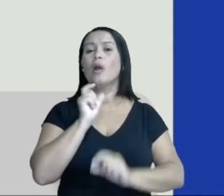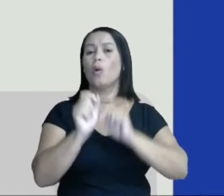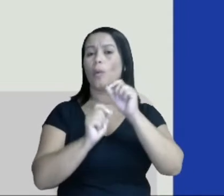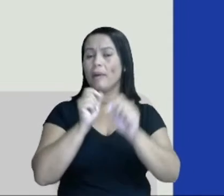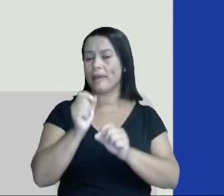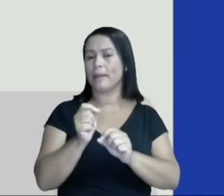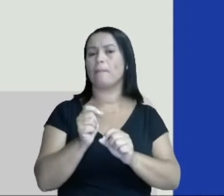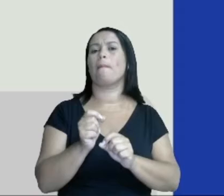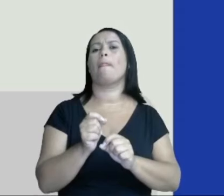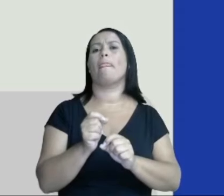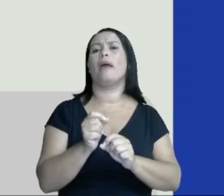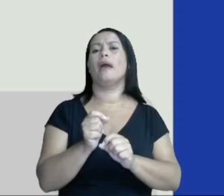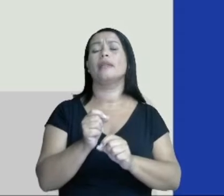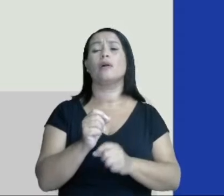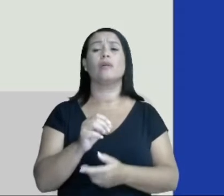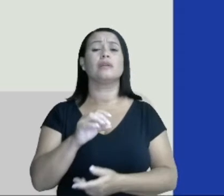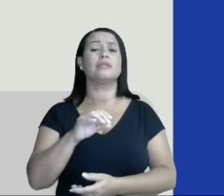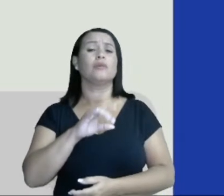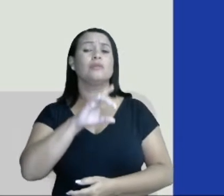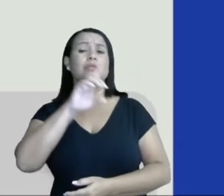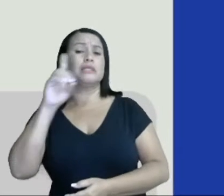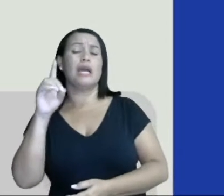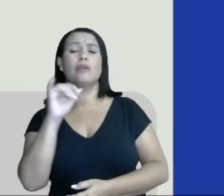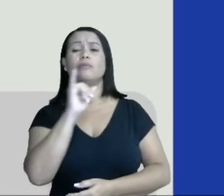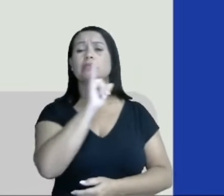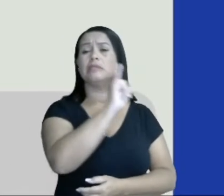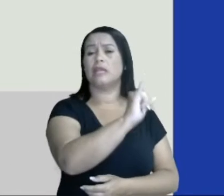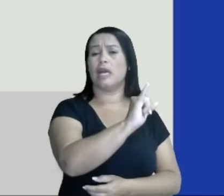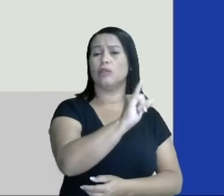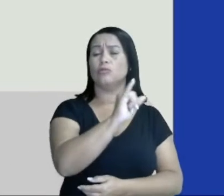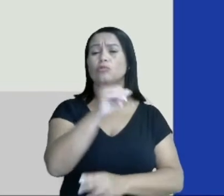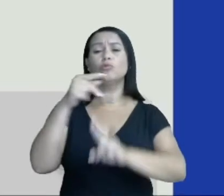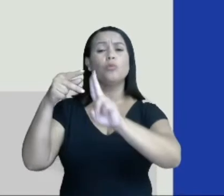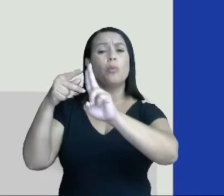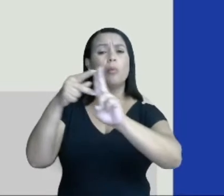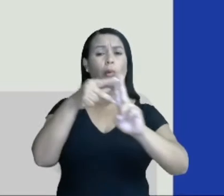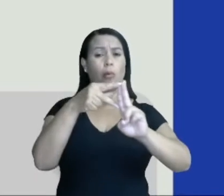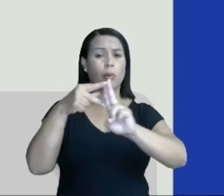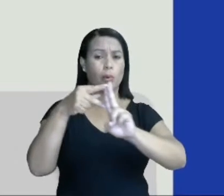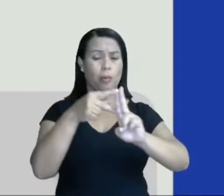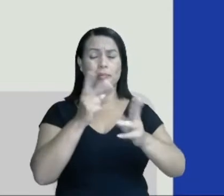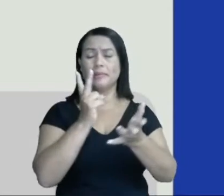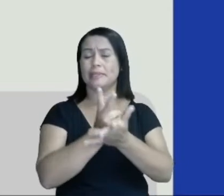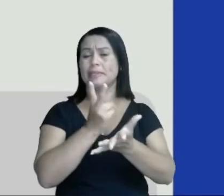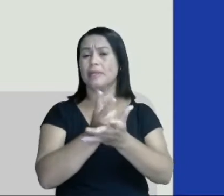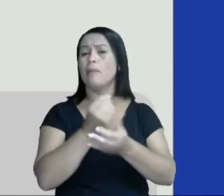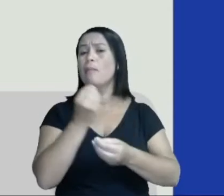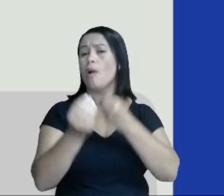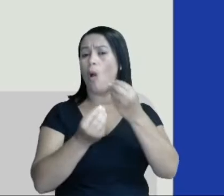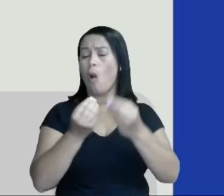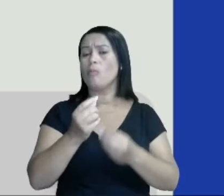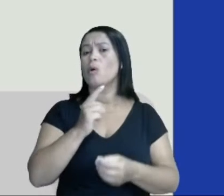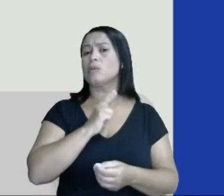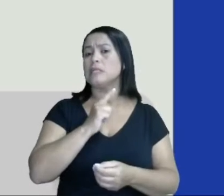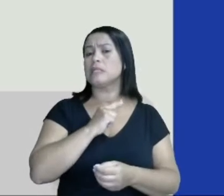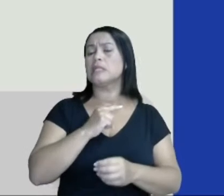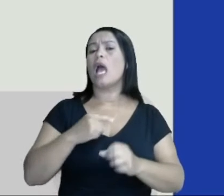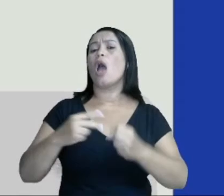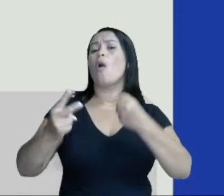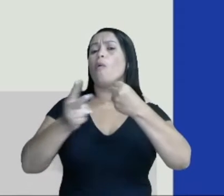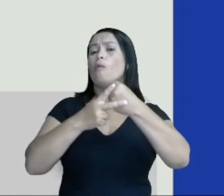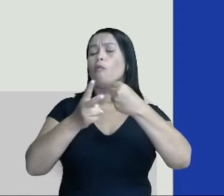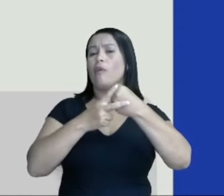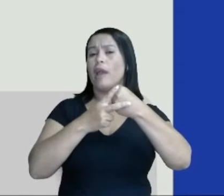colocação de pronome direto e indireto, essa concorrência de pronombres, quando a gente tem um verbo que é chamado